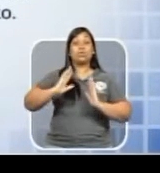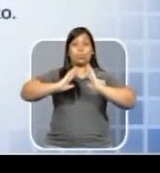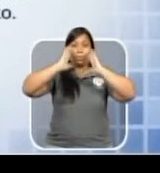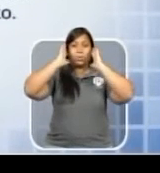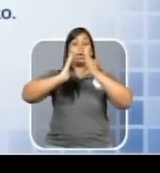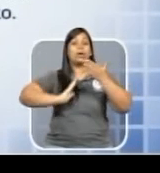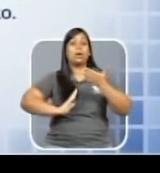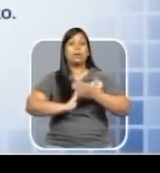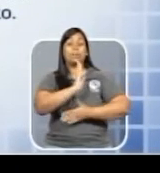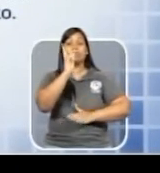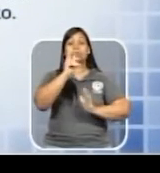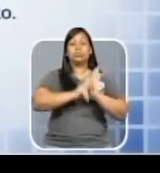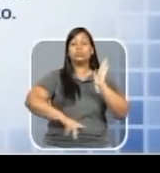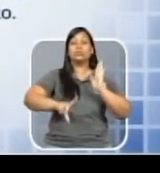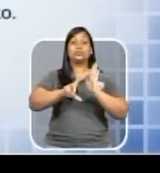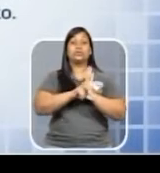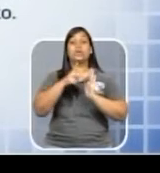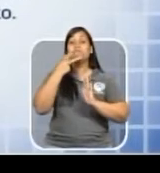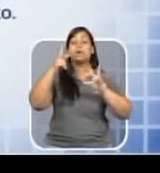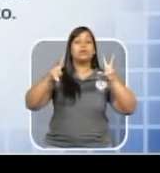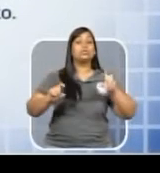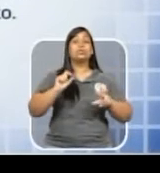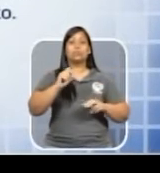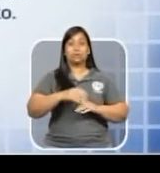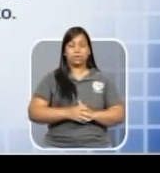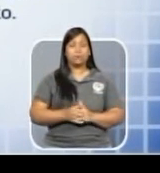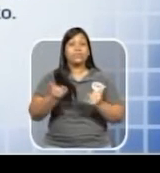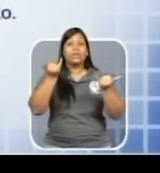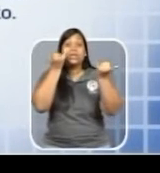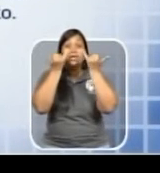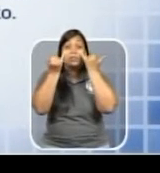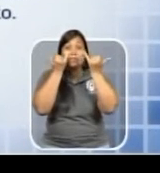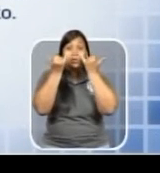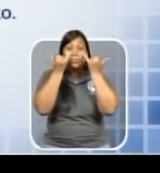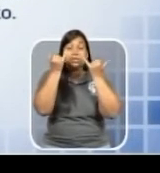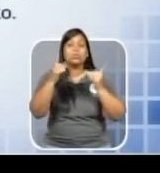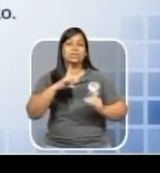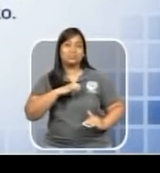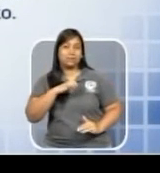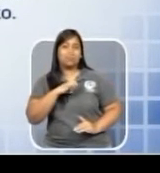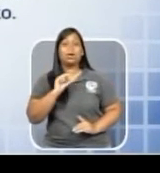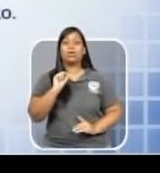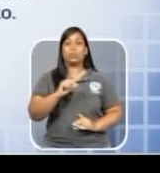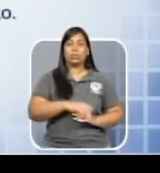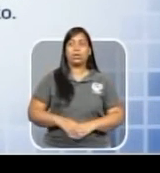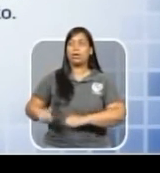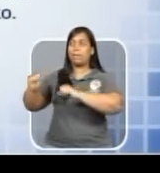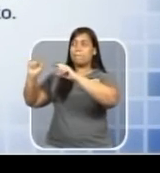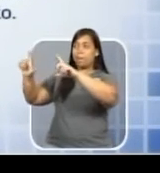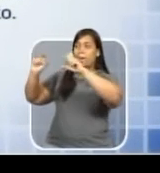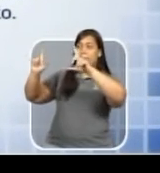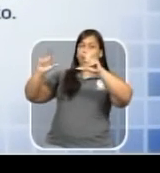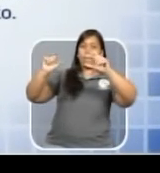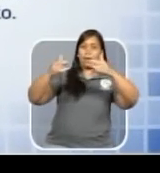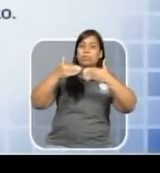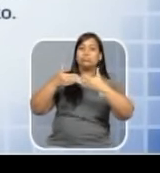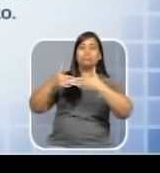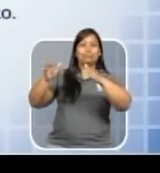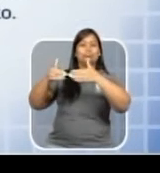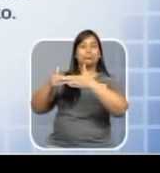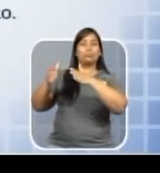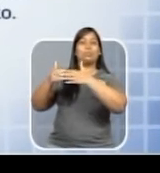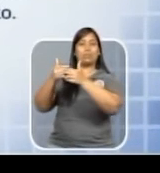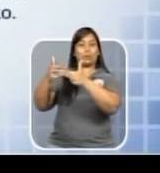Paulera foi aprovado o projeto que dispõe sobre informações contidas nas placas de inaugurações de